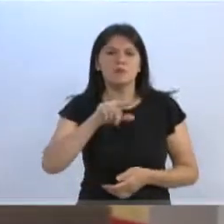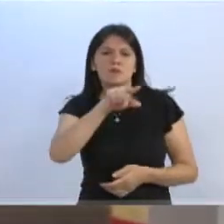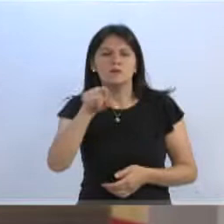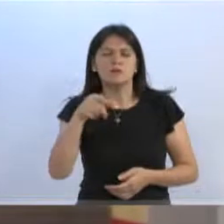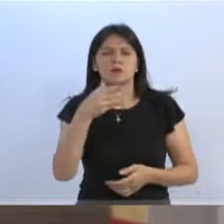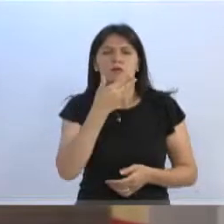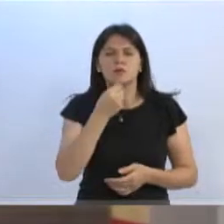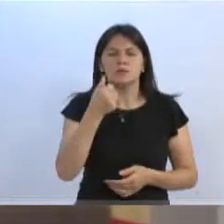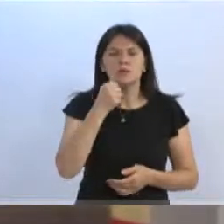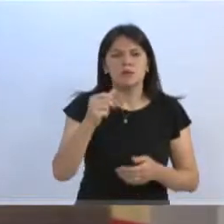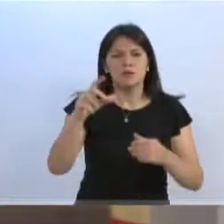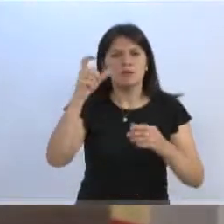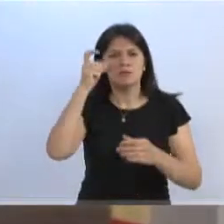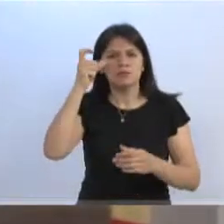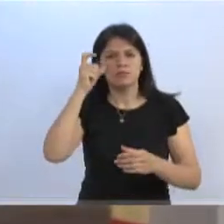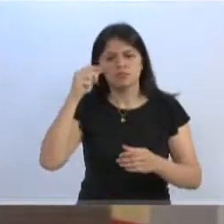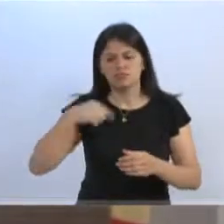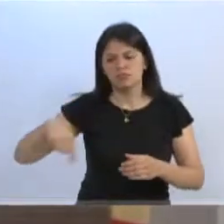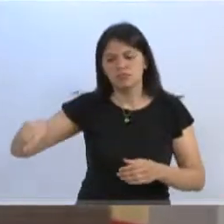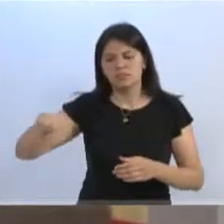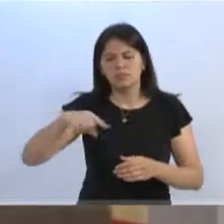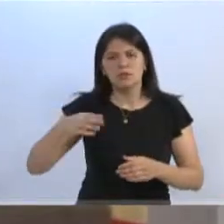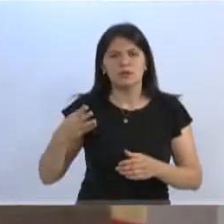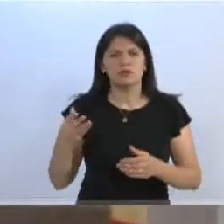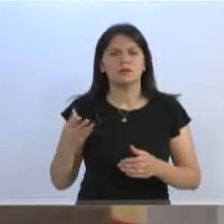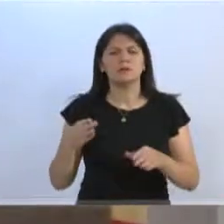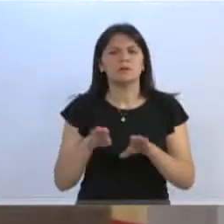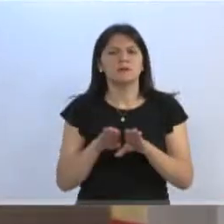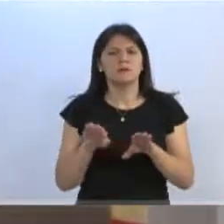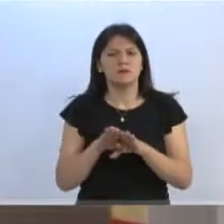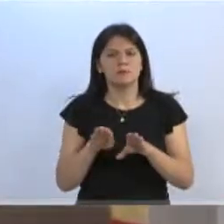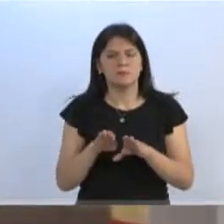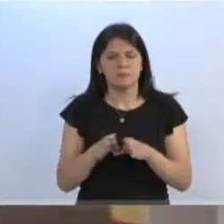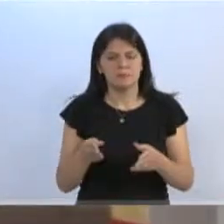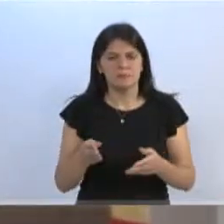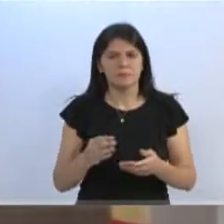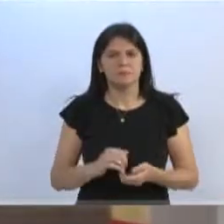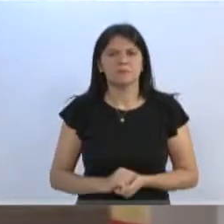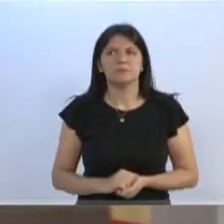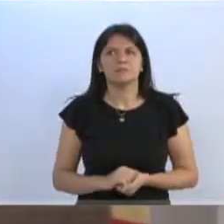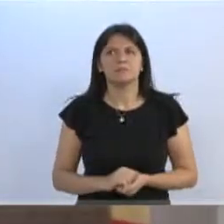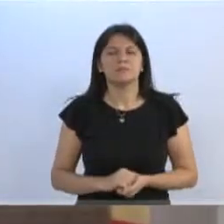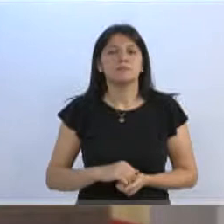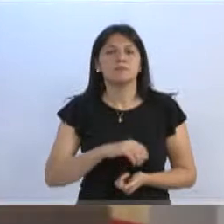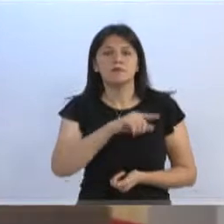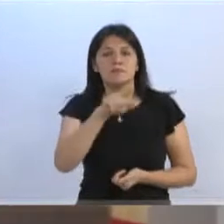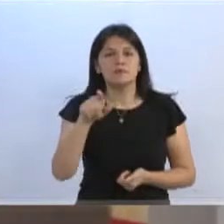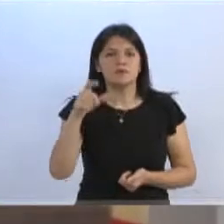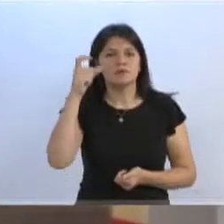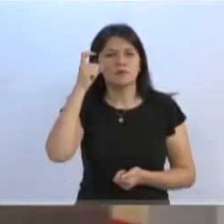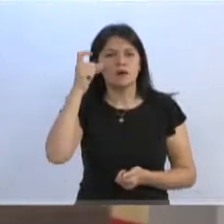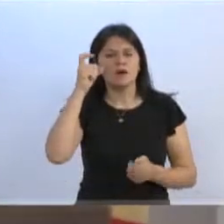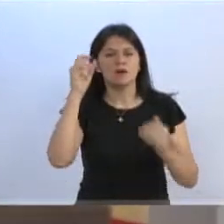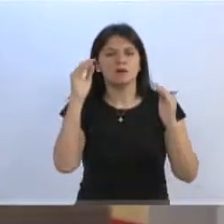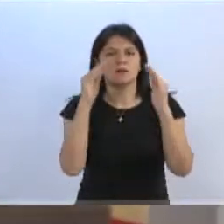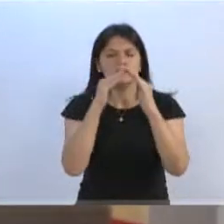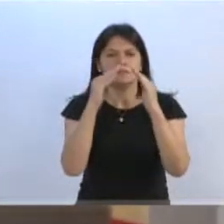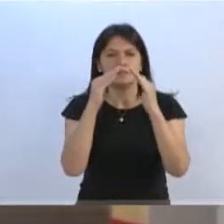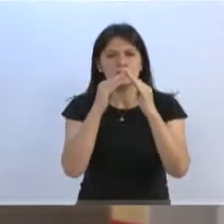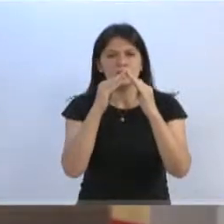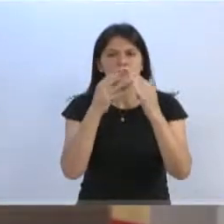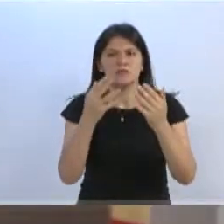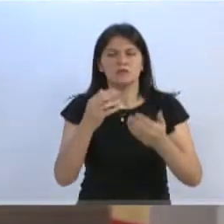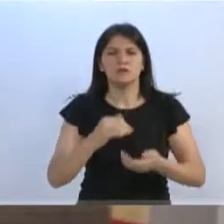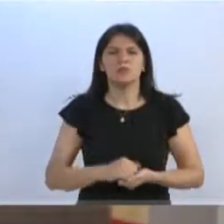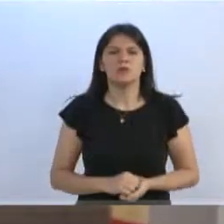nos acompanham no plenário e os senhores e as senhoras que nos honram, nos acompanhando